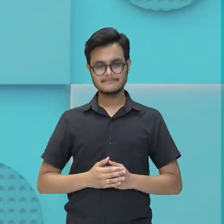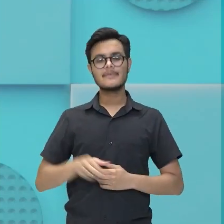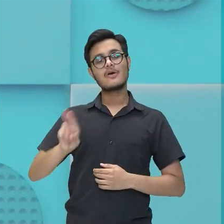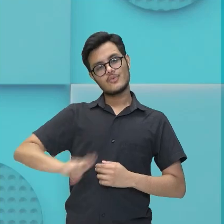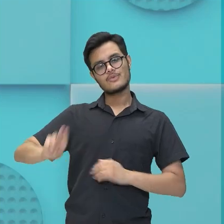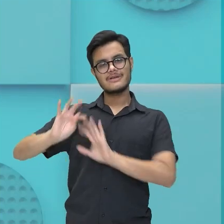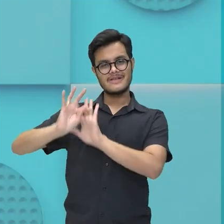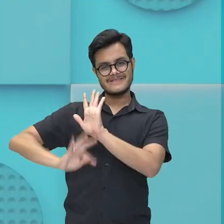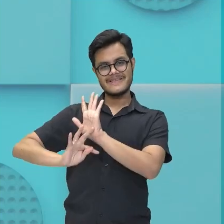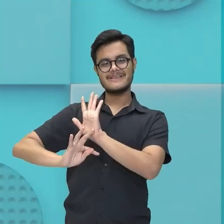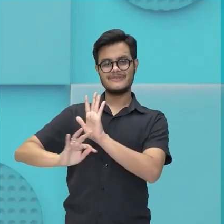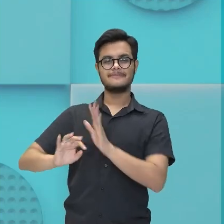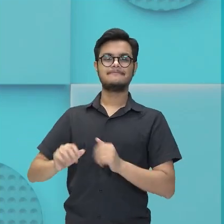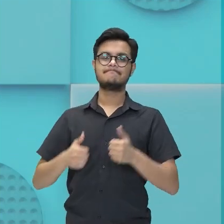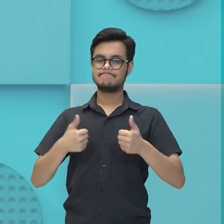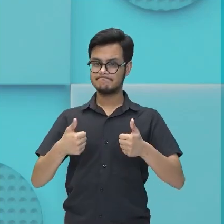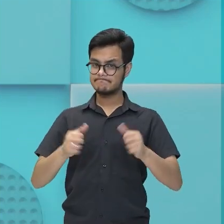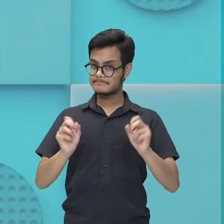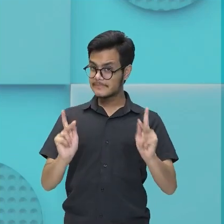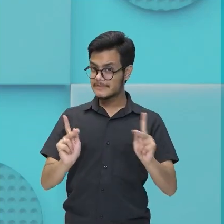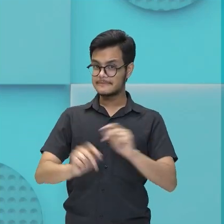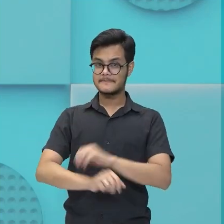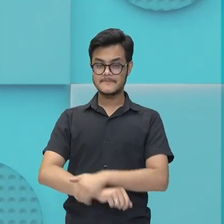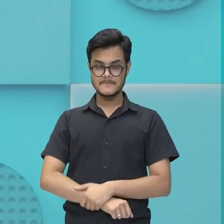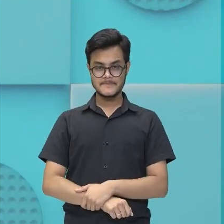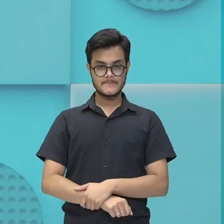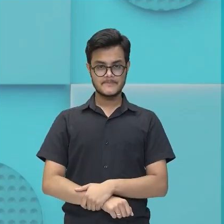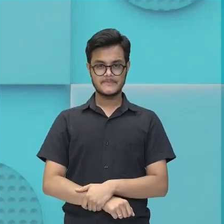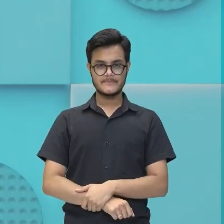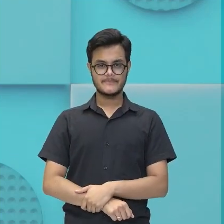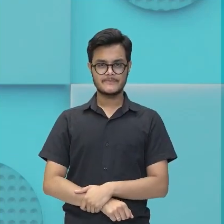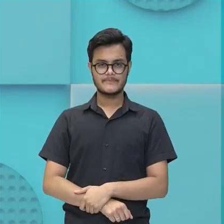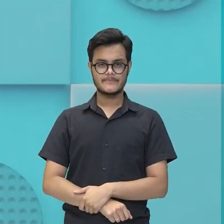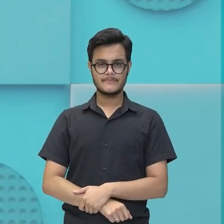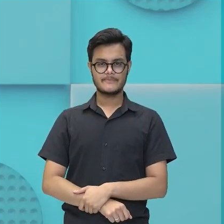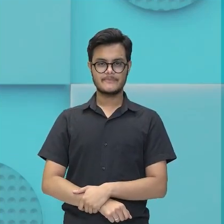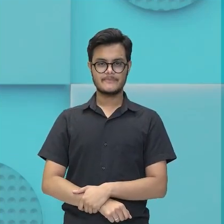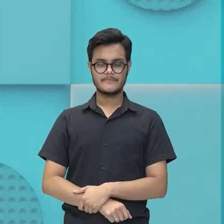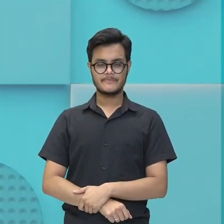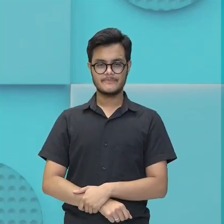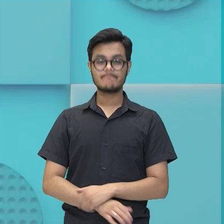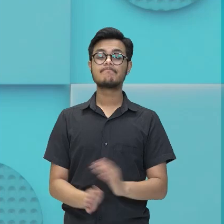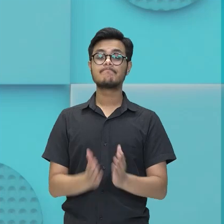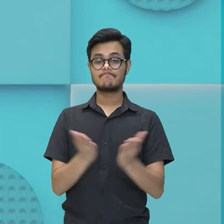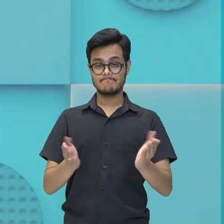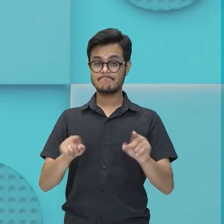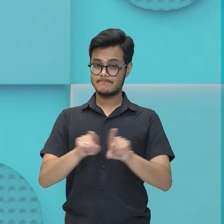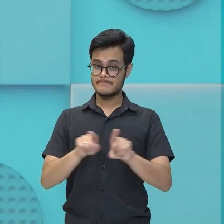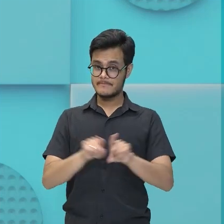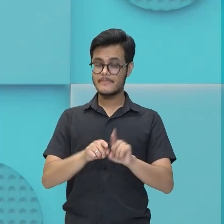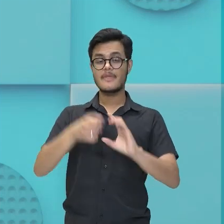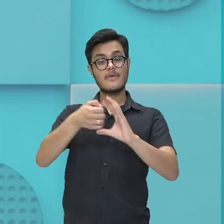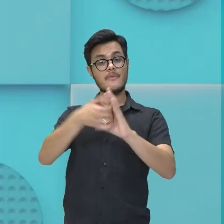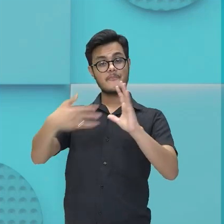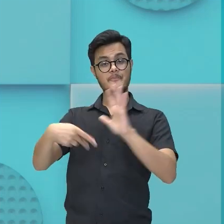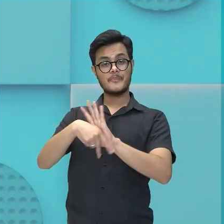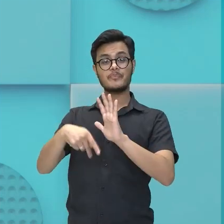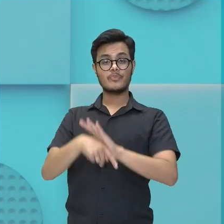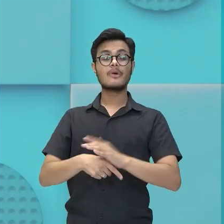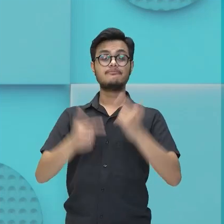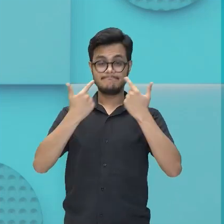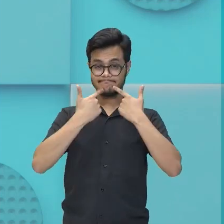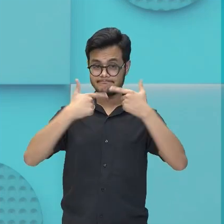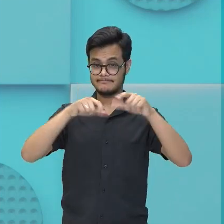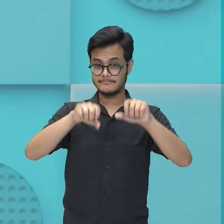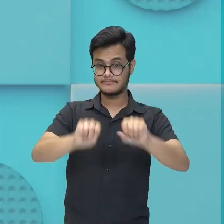diz o que a outra pessoa disse, ok? Vamos seguir? Além das marcas linguísticas também, nós temos que observar a